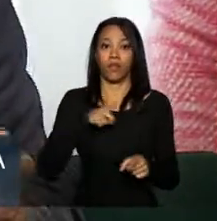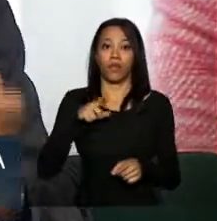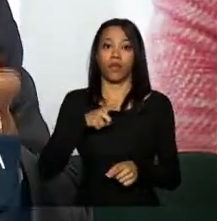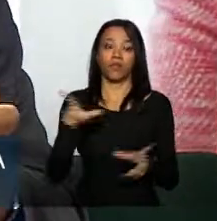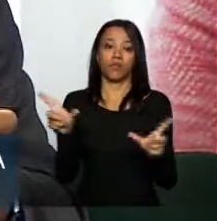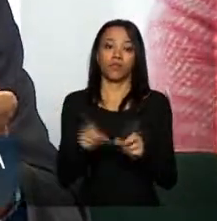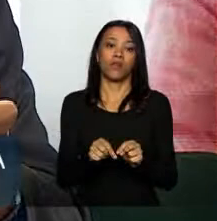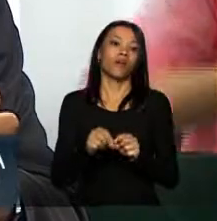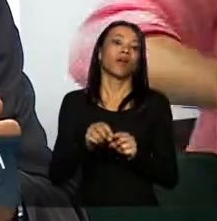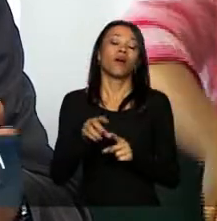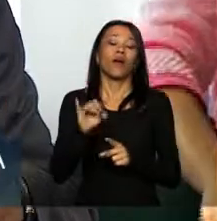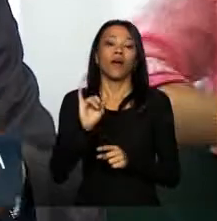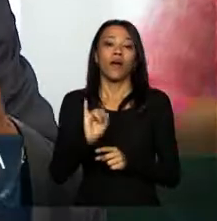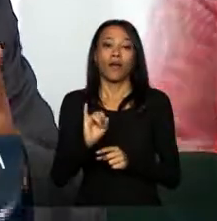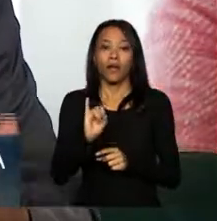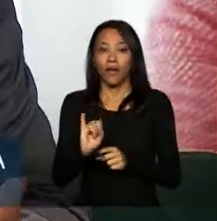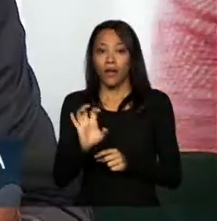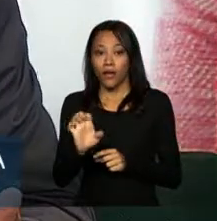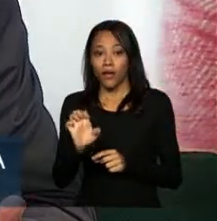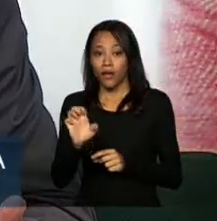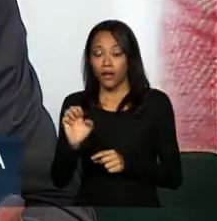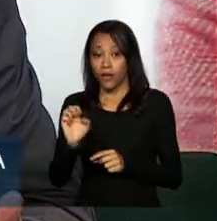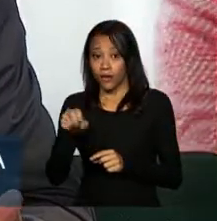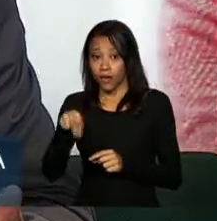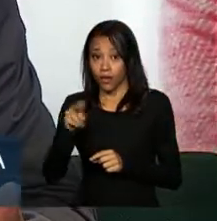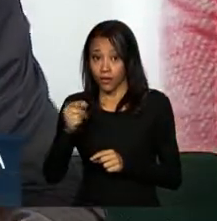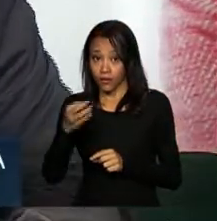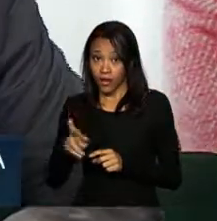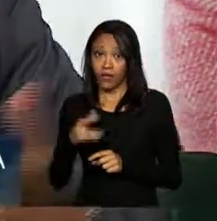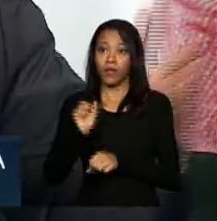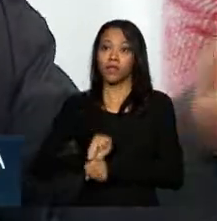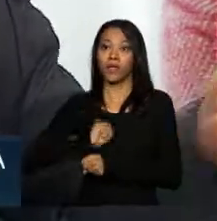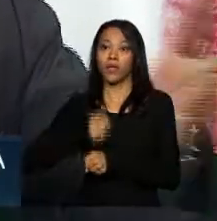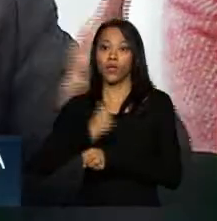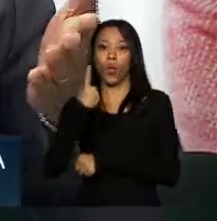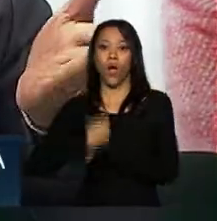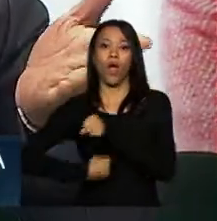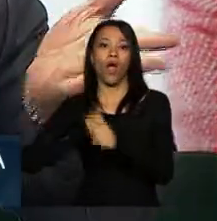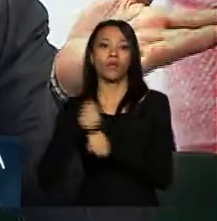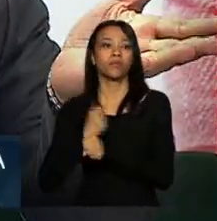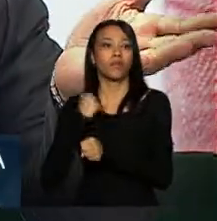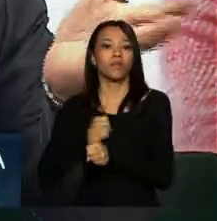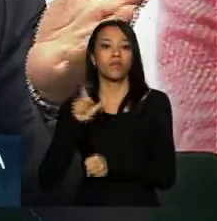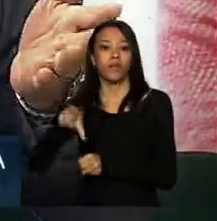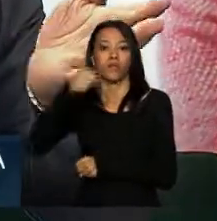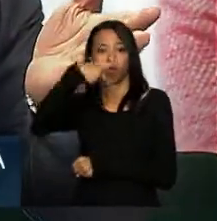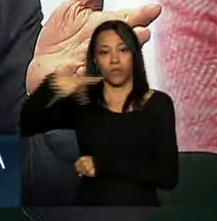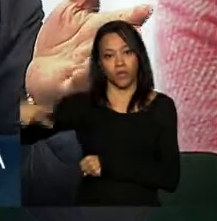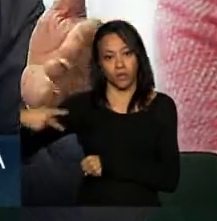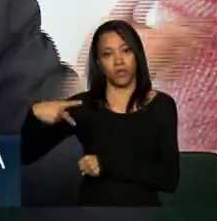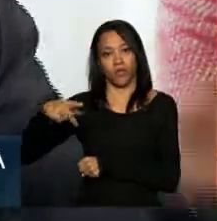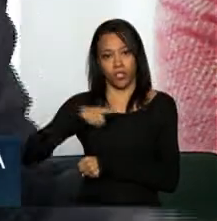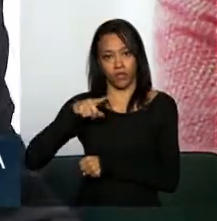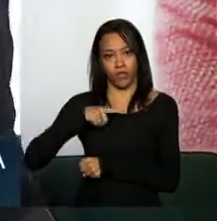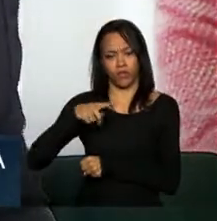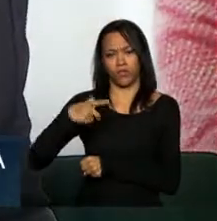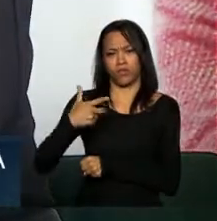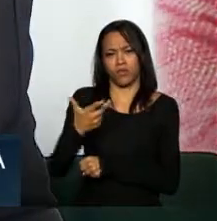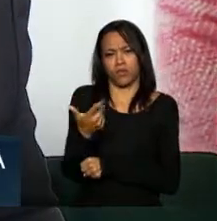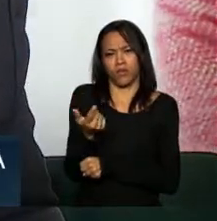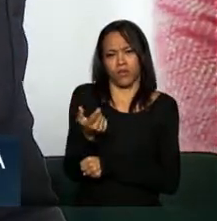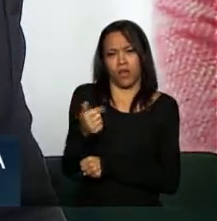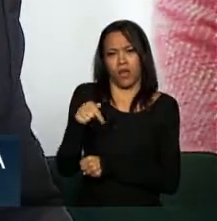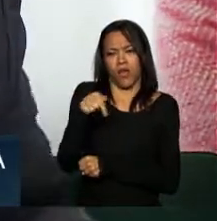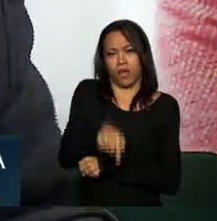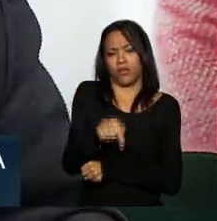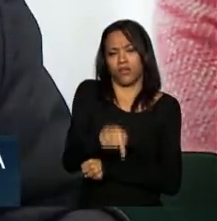ano aguardando apenas a nomeação de um presidente para a entidade. Tivemos recurso de 1,9 bilhão, se eu não me engano, e agora, aqui no